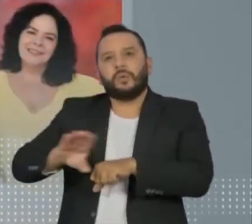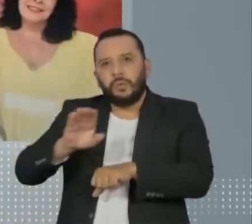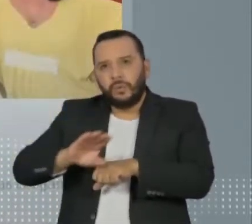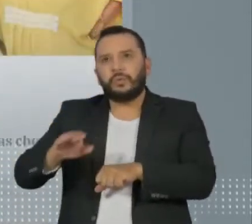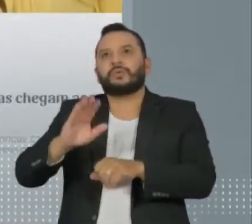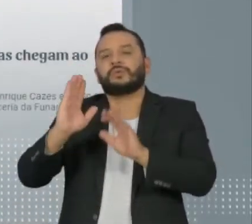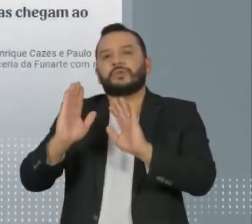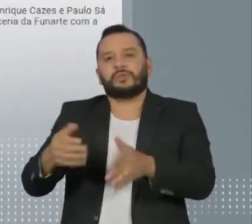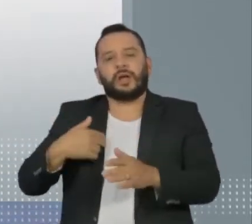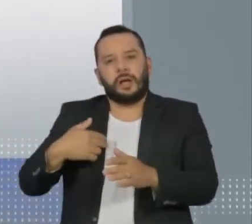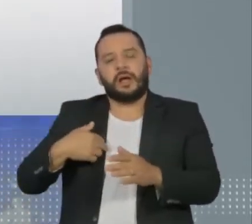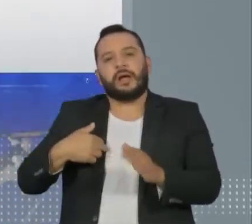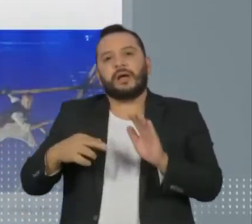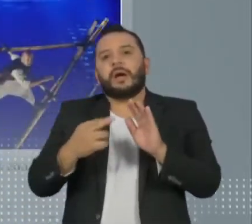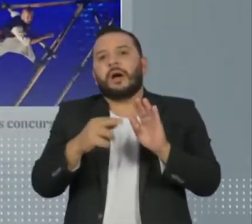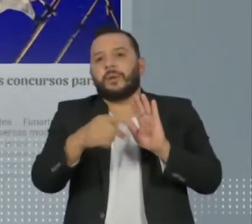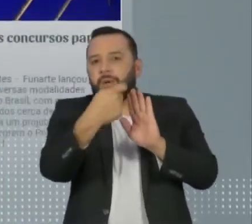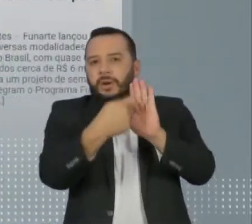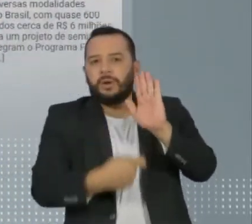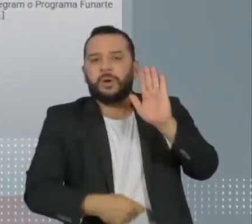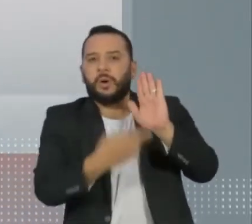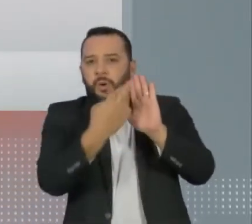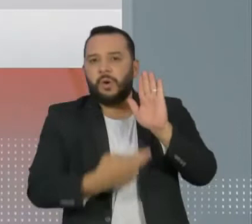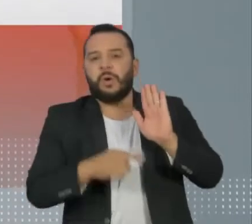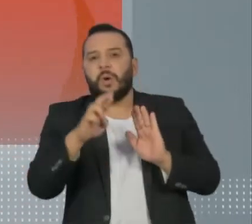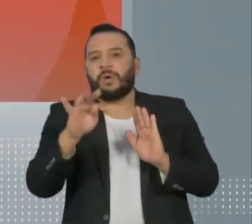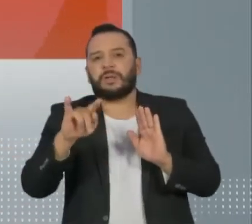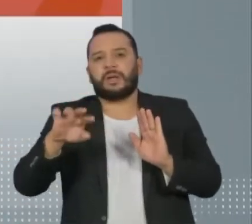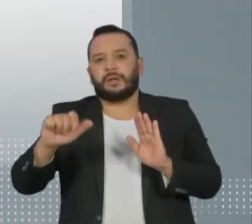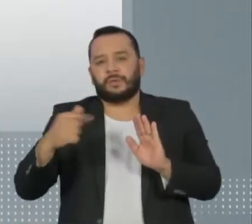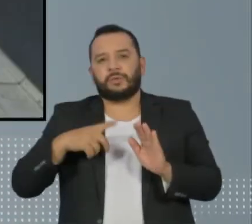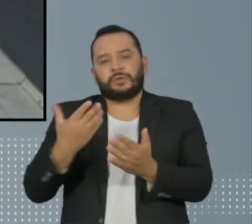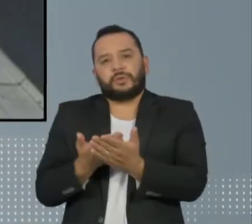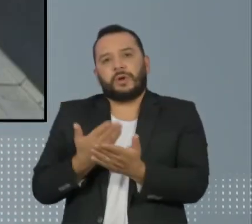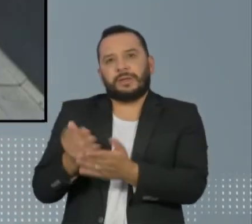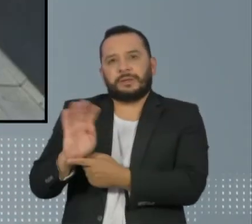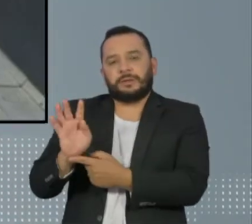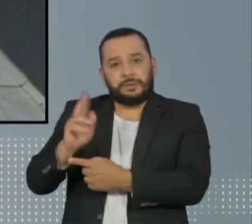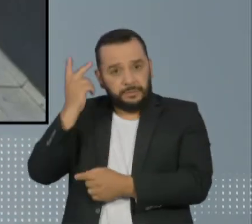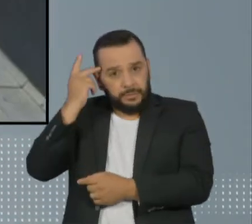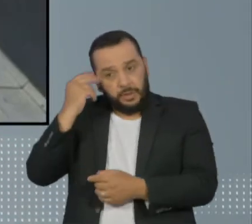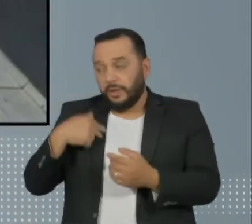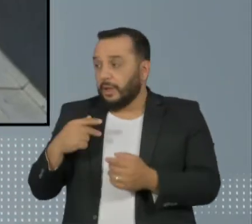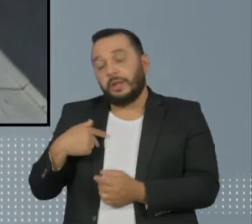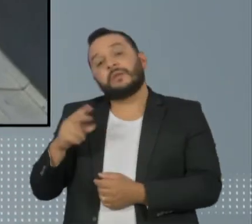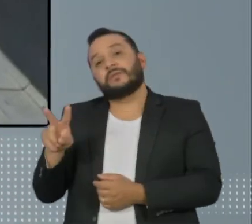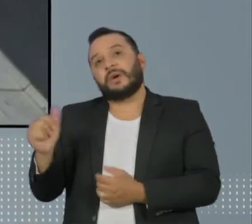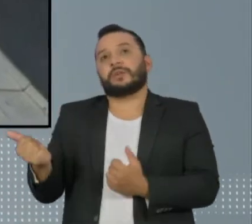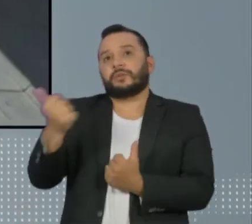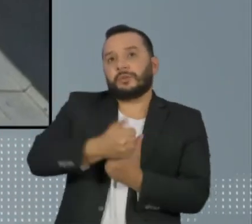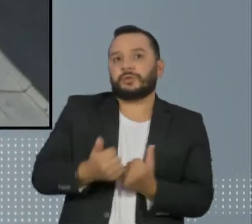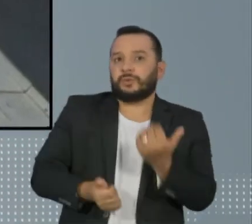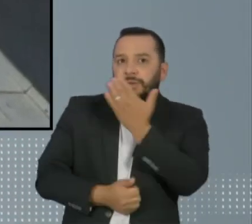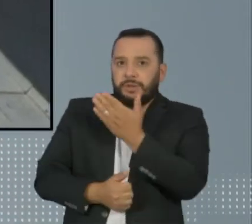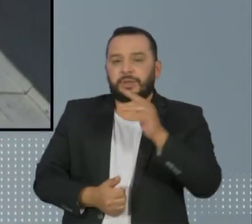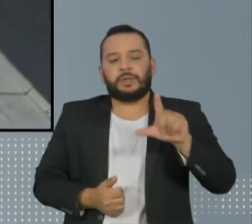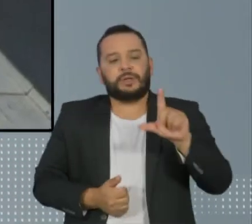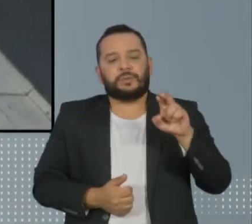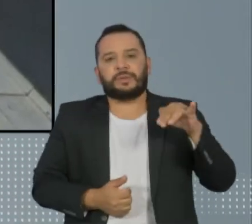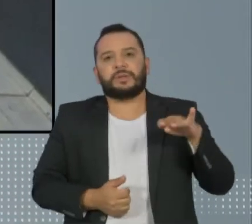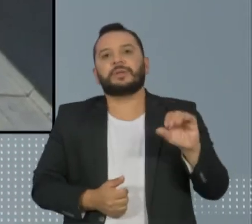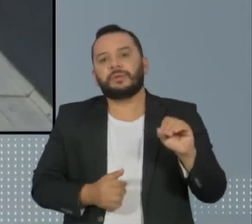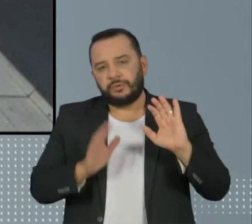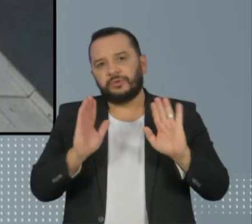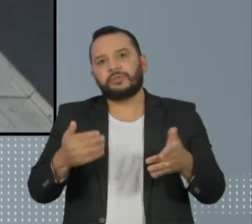roteirista pela escola de cinema de São Paulo o Coronel Lamartine Barbosa vai suceder Luciano da Silva querido que já foi